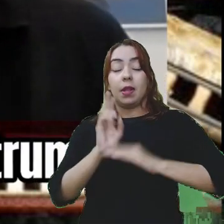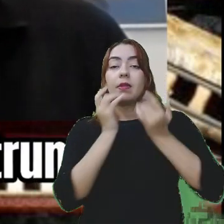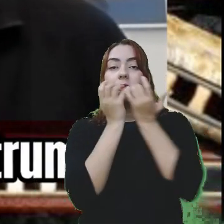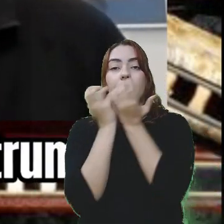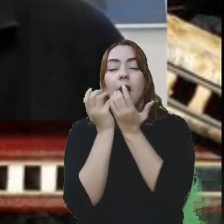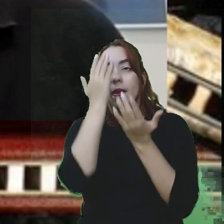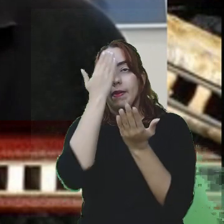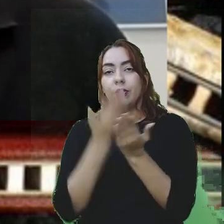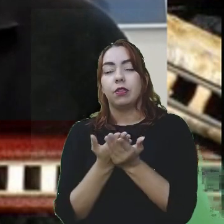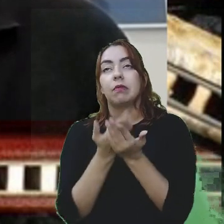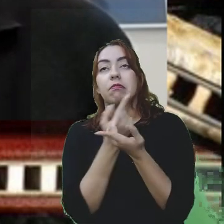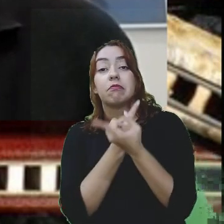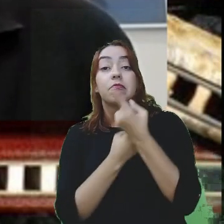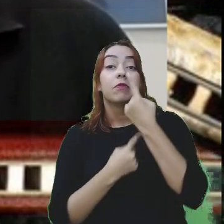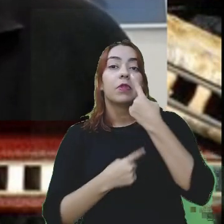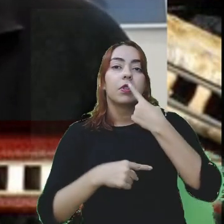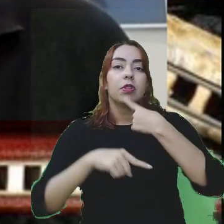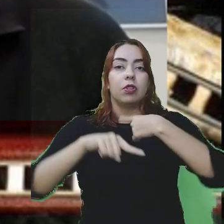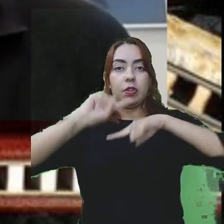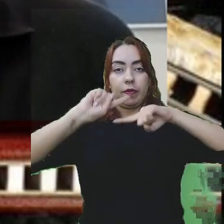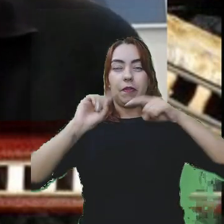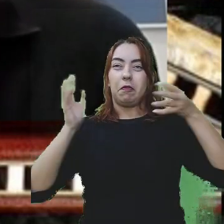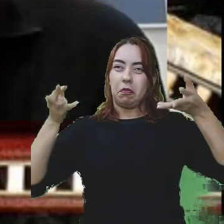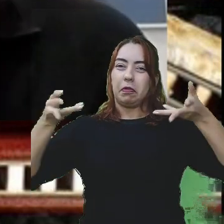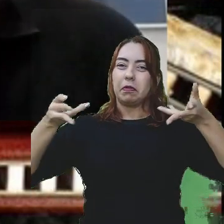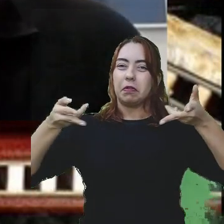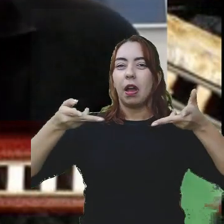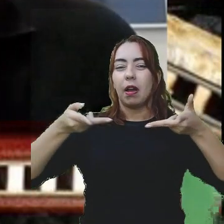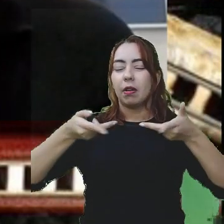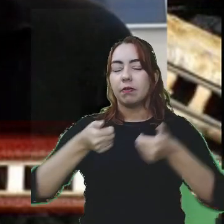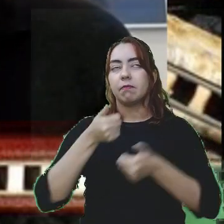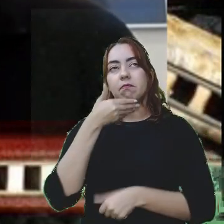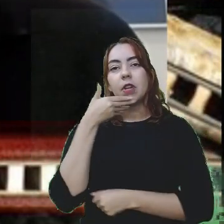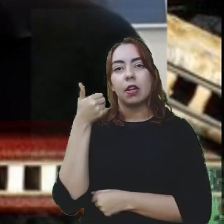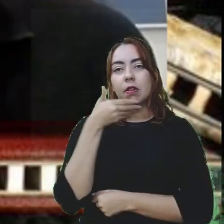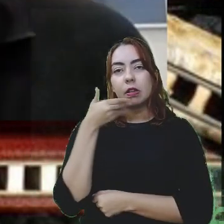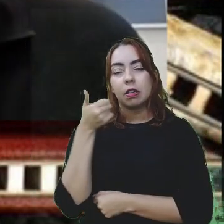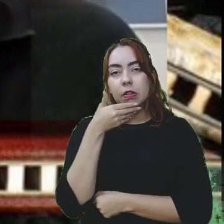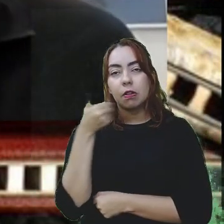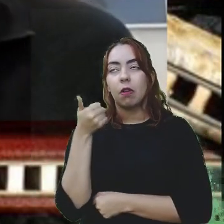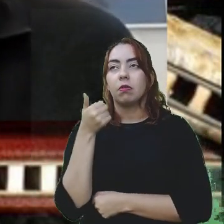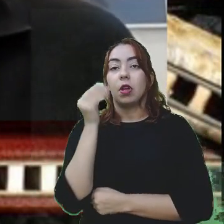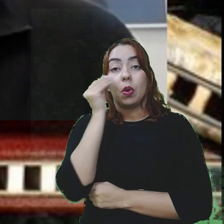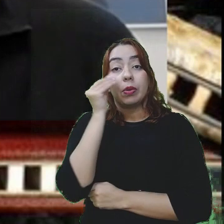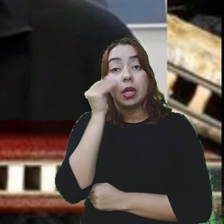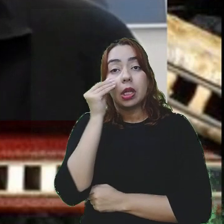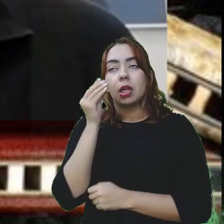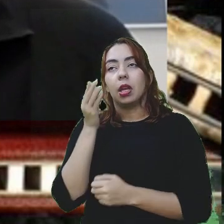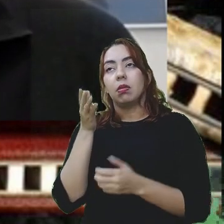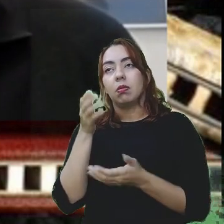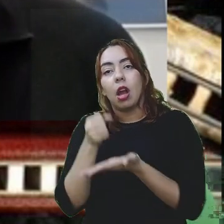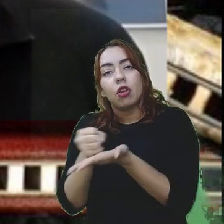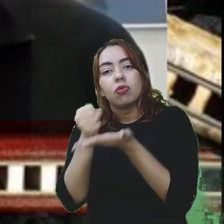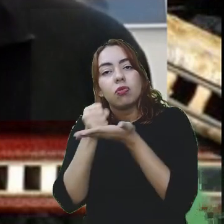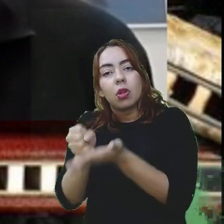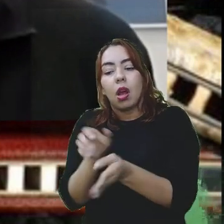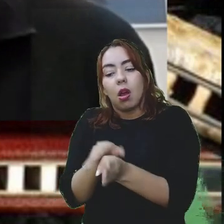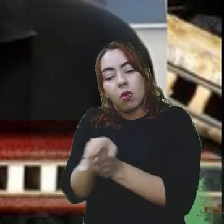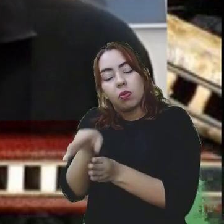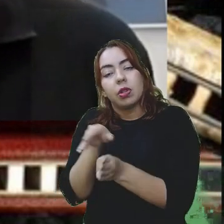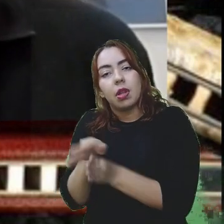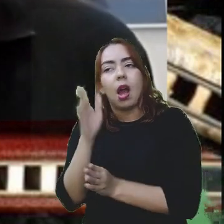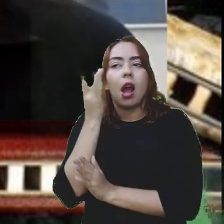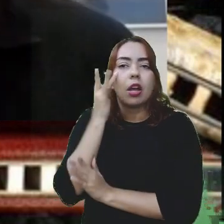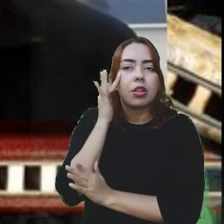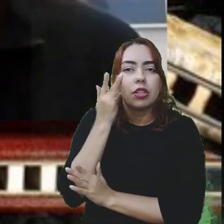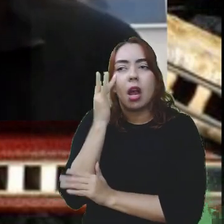desenvolvimento de um instrumento mais qualidade. Então, eu acho que eu tentei, pelo menos, ajudar de dizer o que eu achava disso,